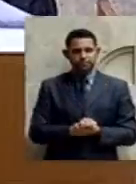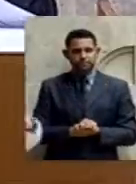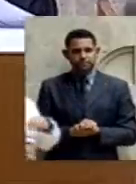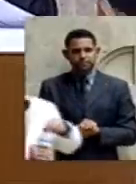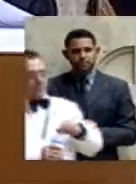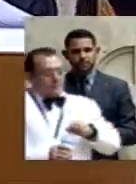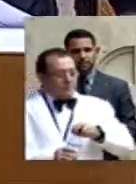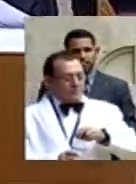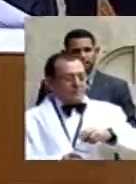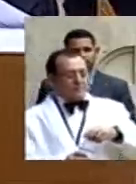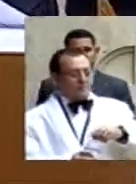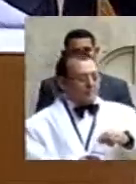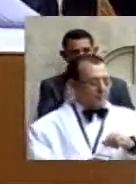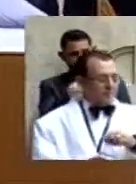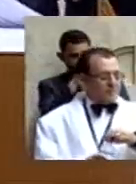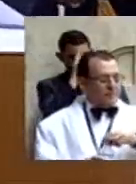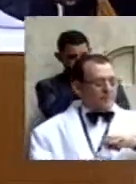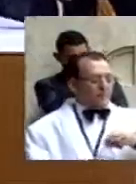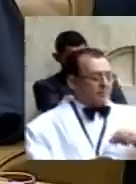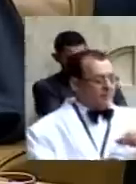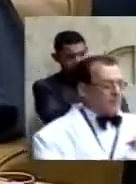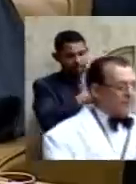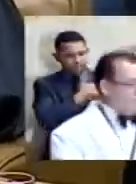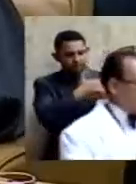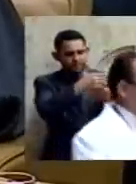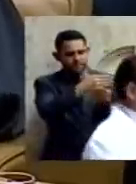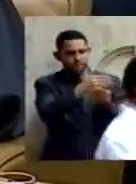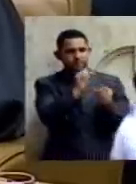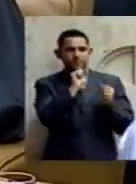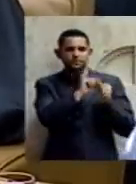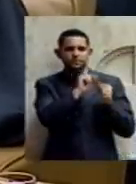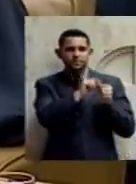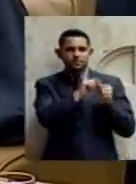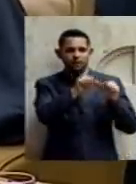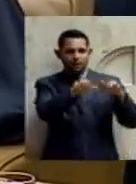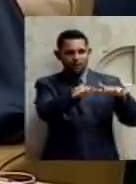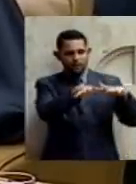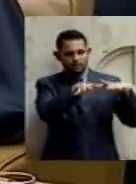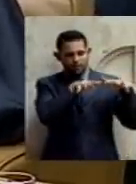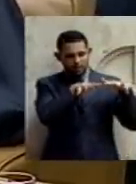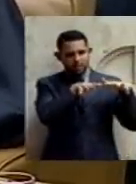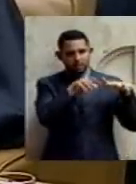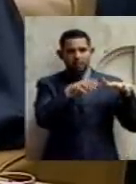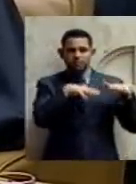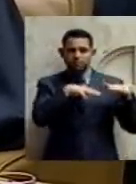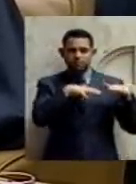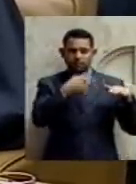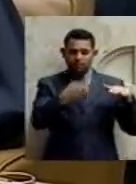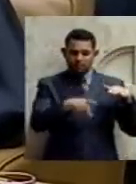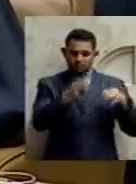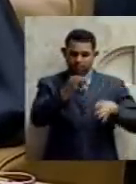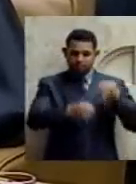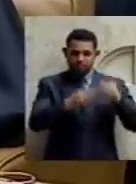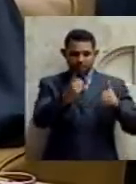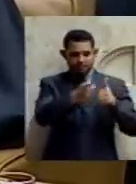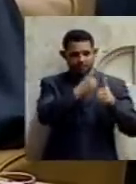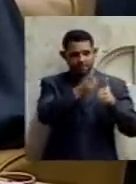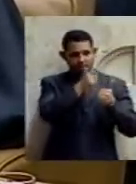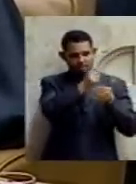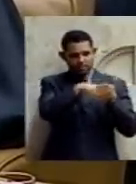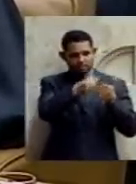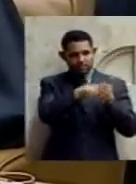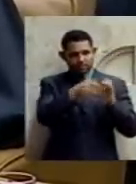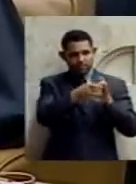Foi de Vossa Excelência a iniciativa de submeter ao plenário desta Corte a primeira ação, o